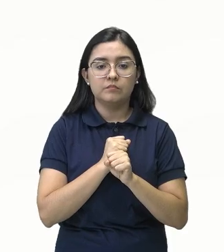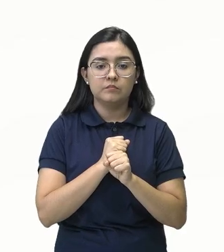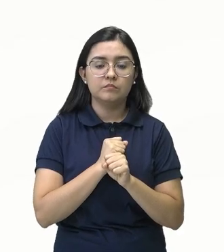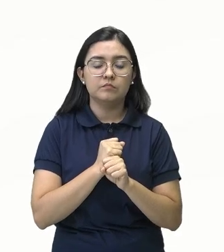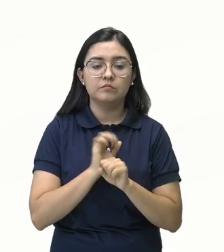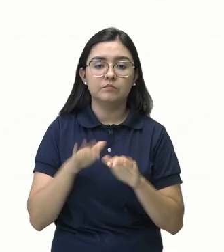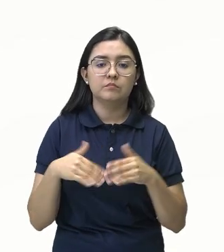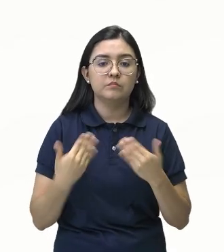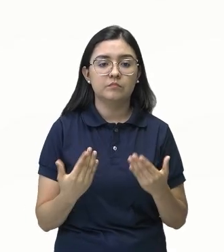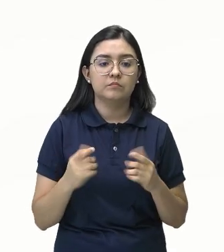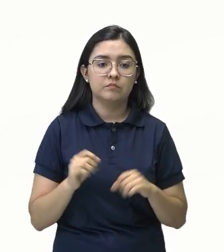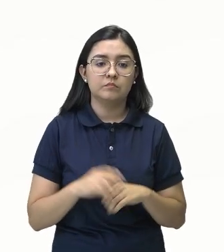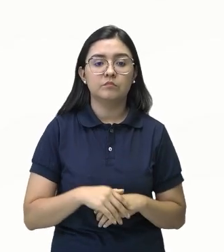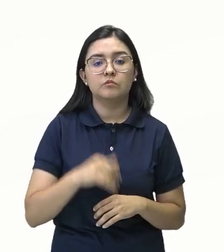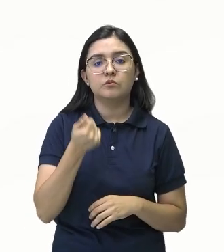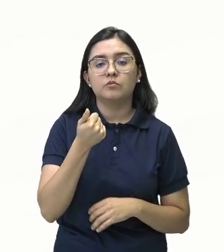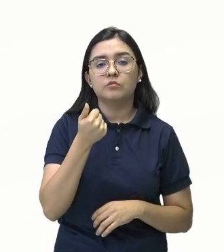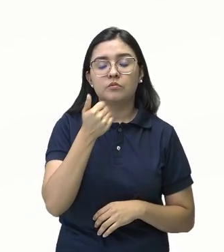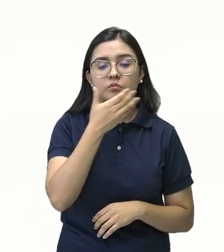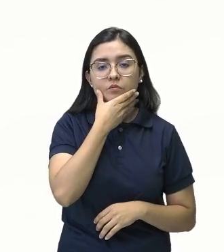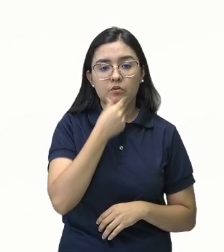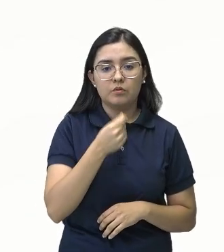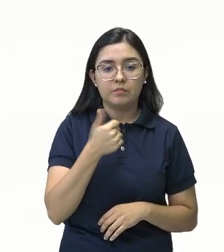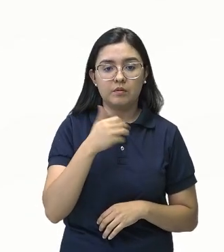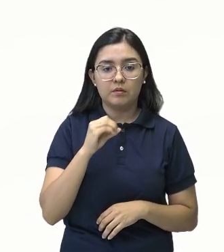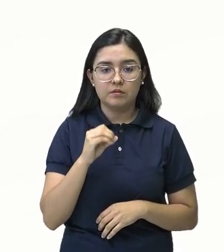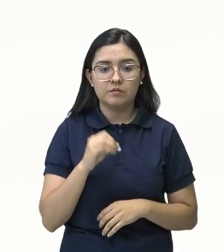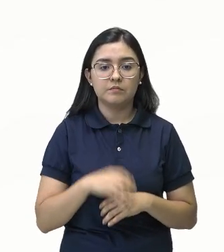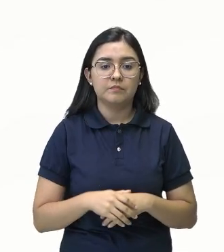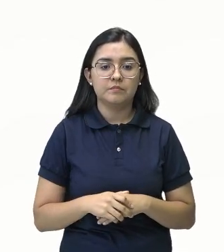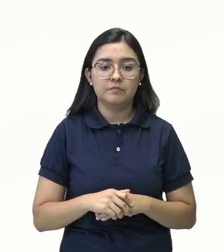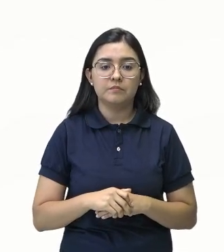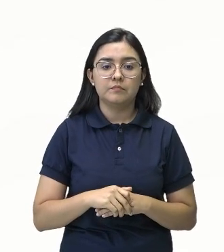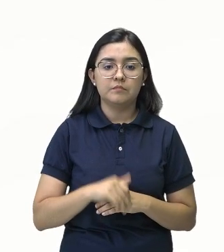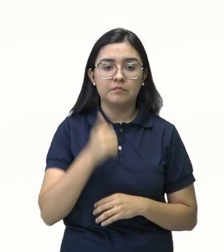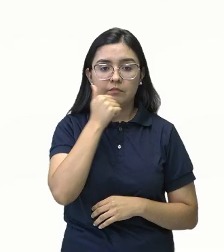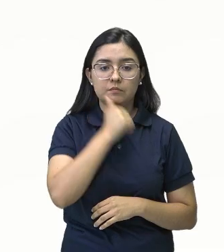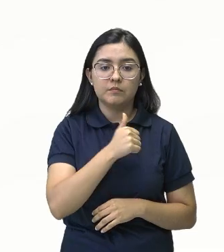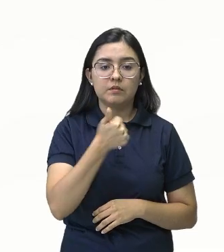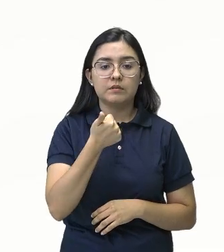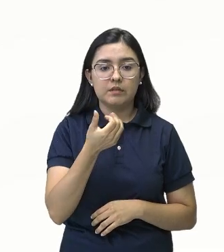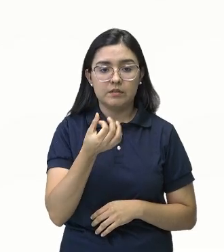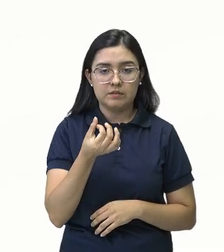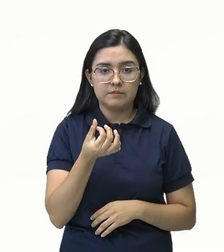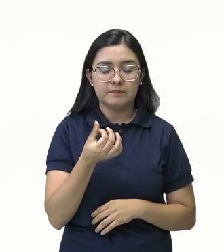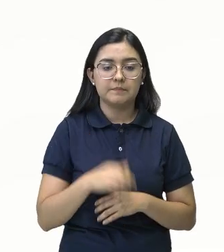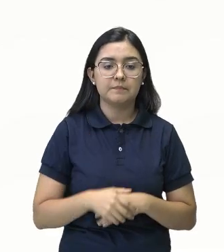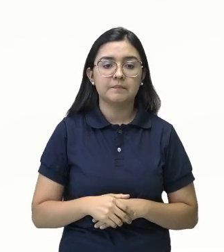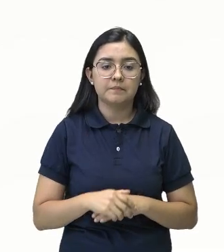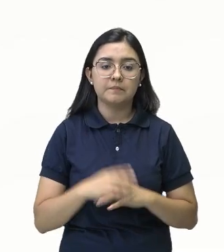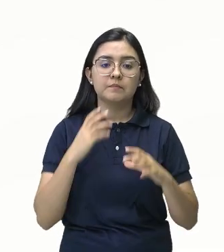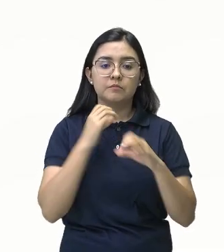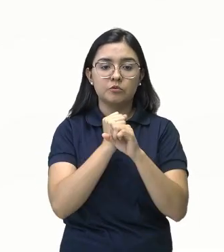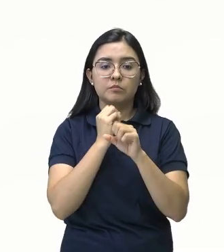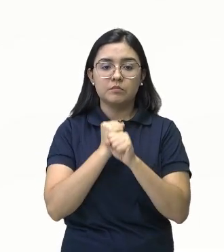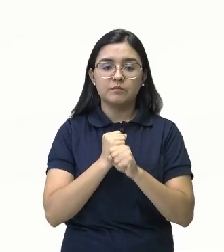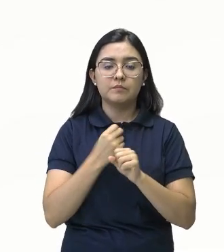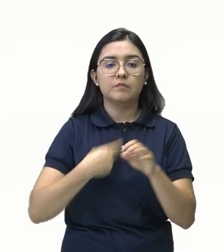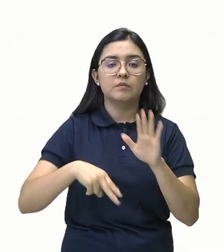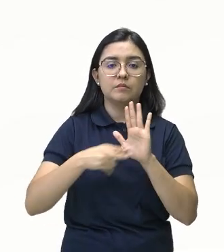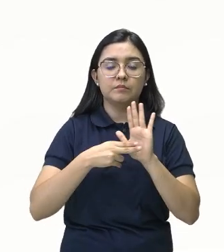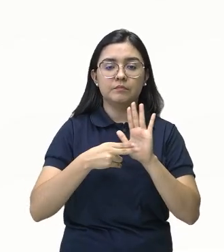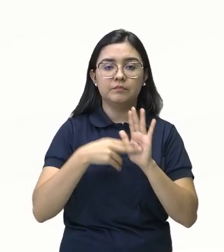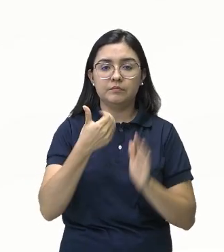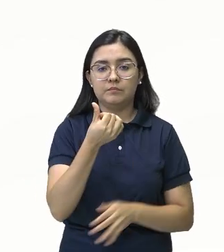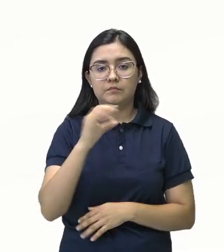combinações. Então, as dos homens deu 10 e das mulheres deu 6. Fazendo aqui a nossa multiplicação,